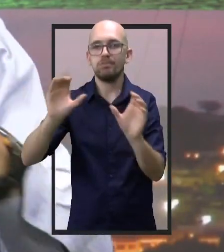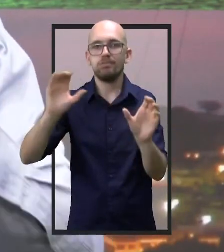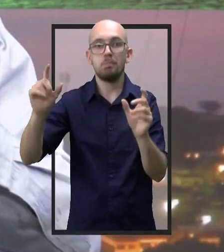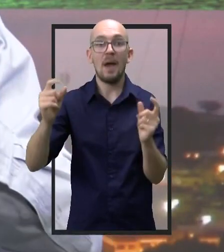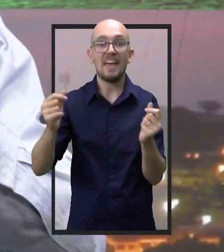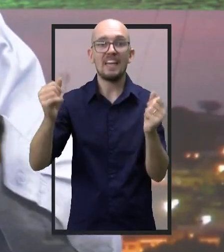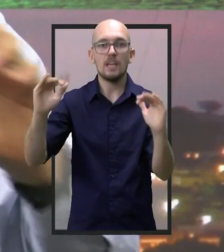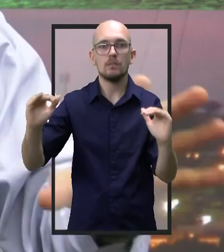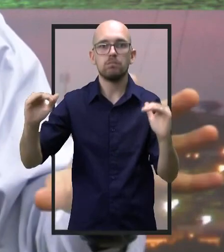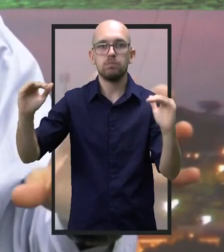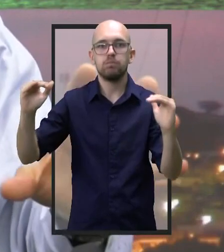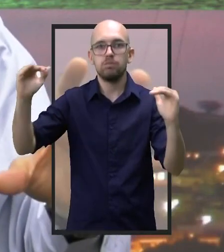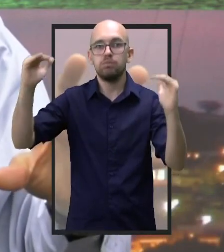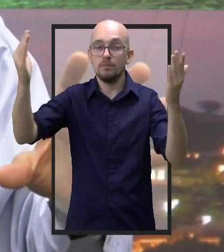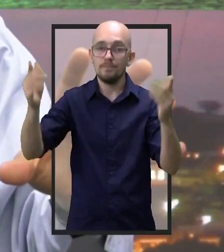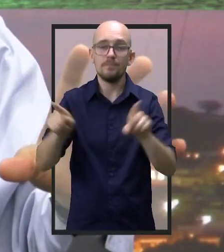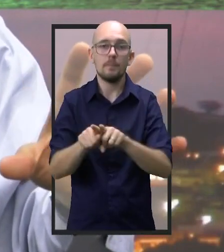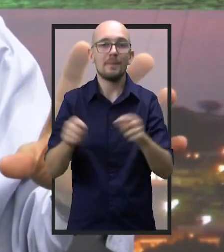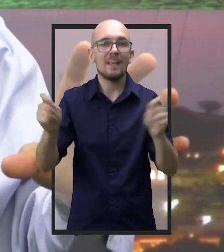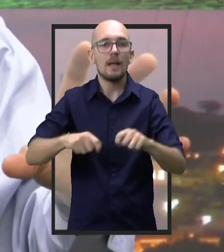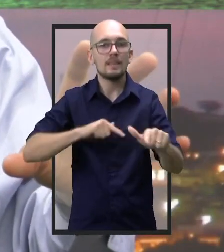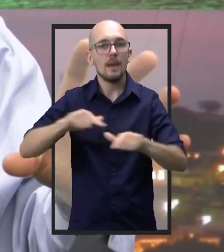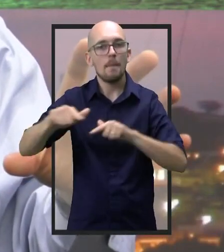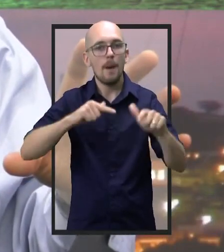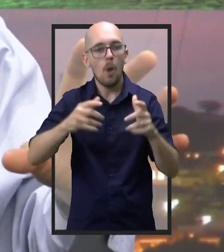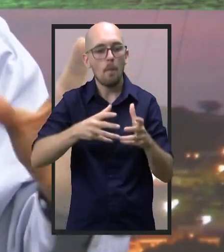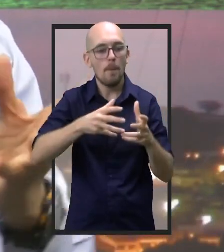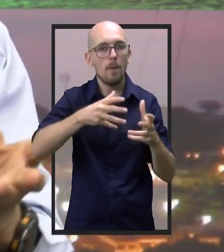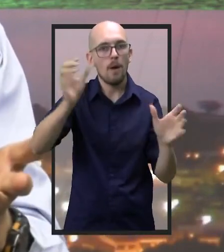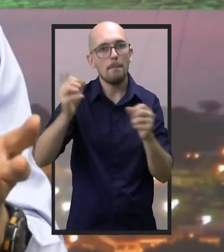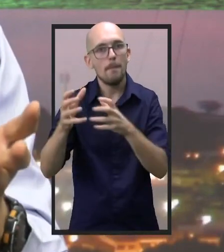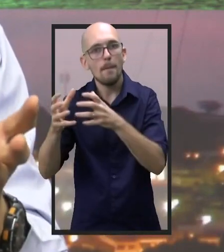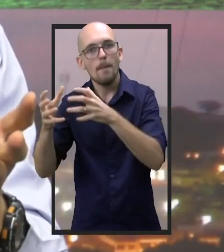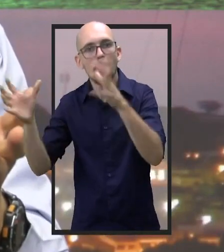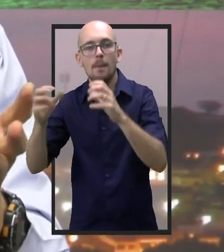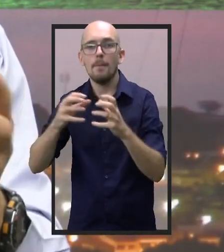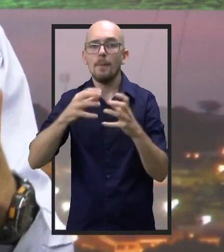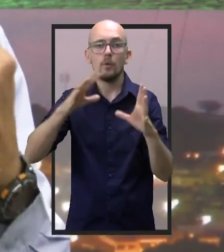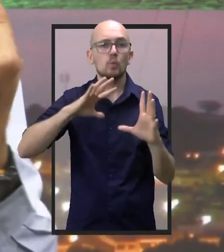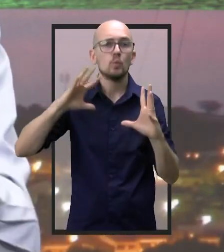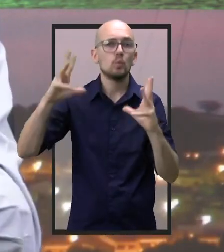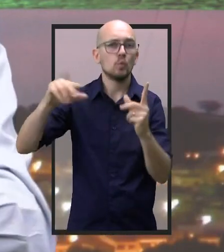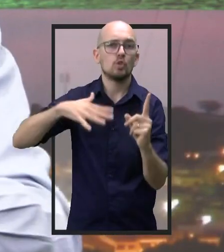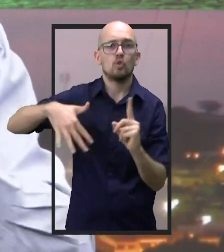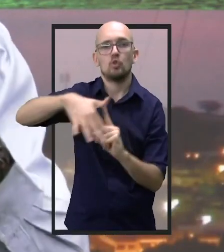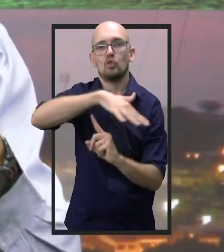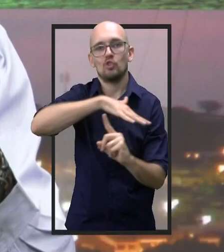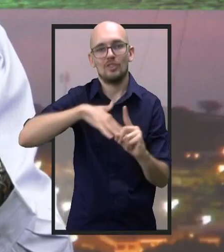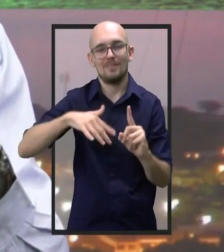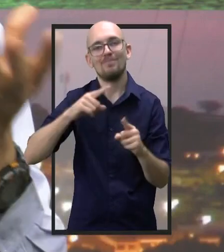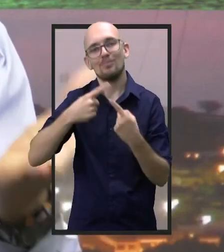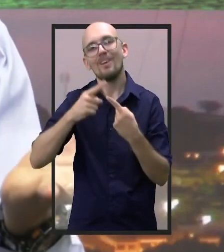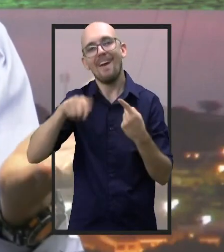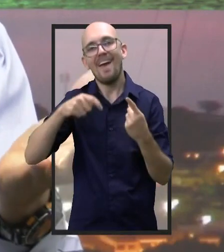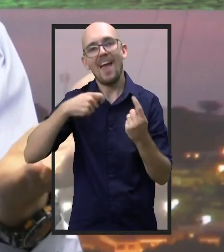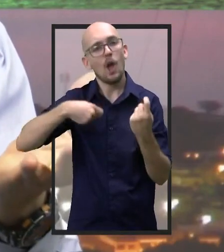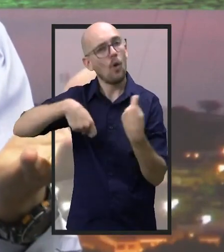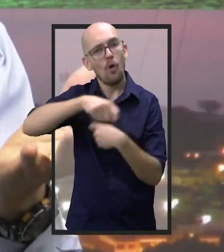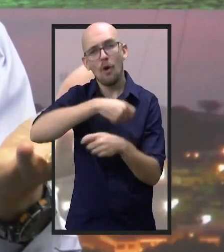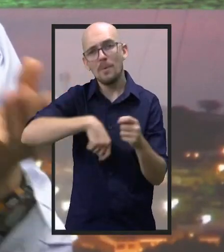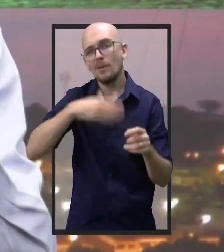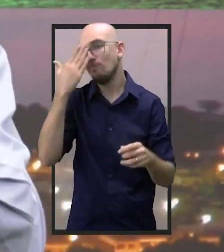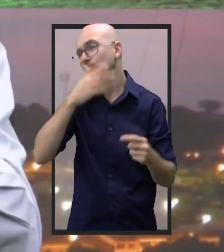riqueza, capacidade de gerar emprego e renda para toda a sociedade. Que essa economia silenciosa está em todo